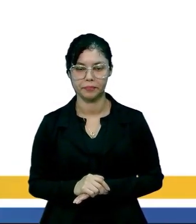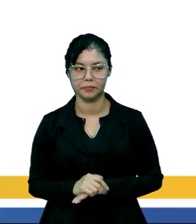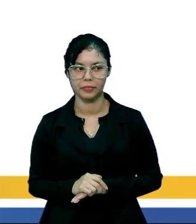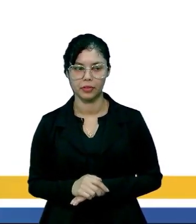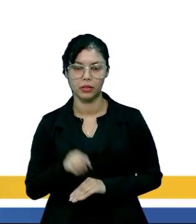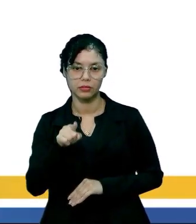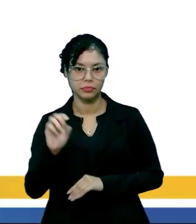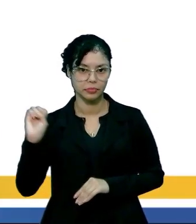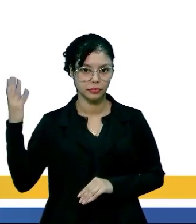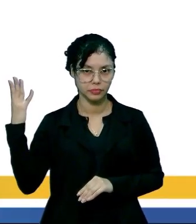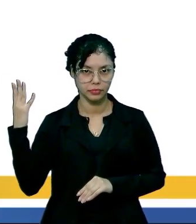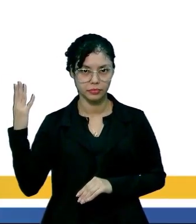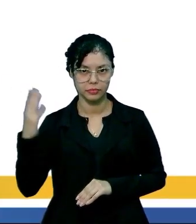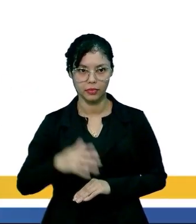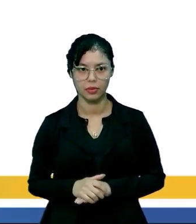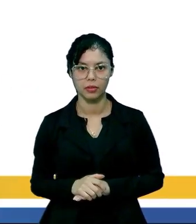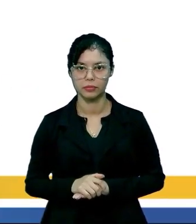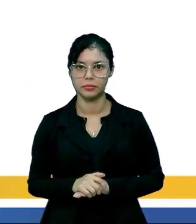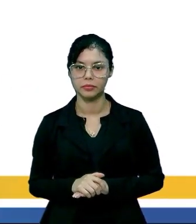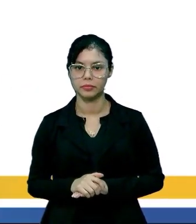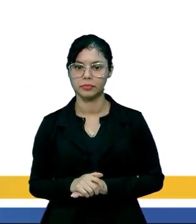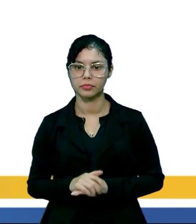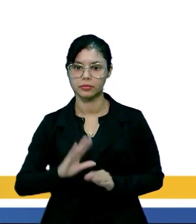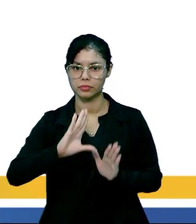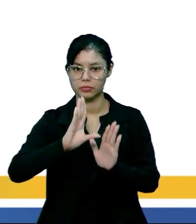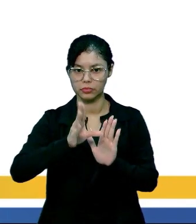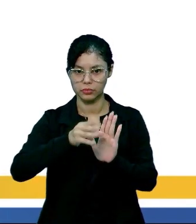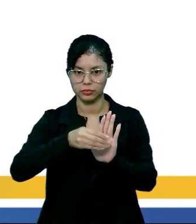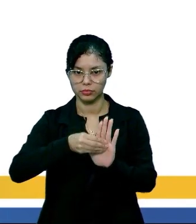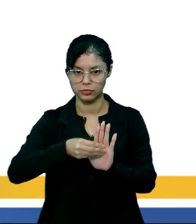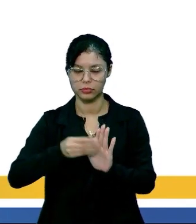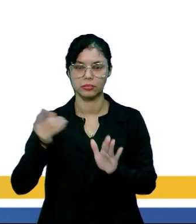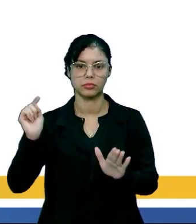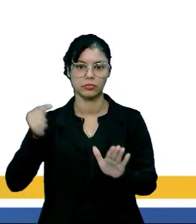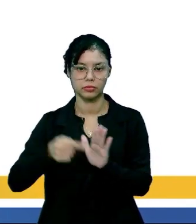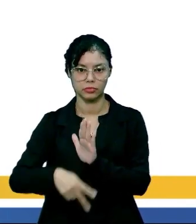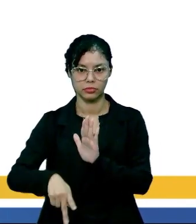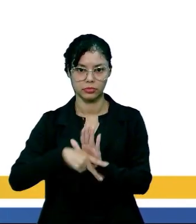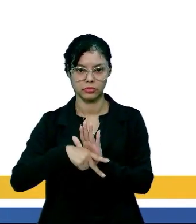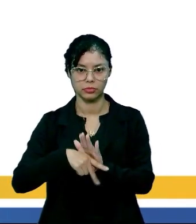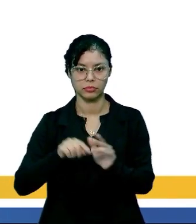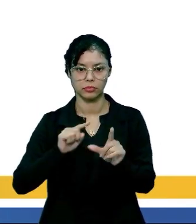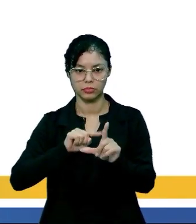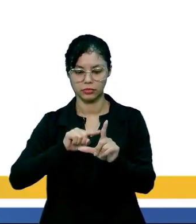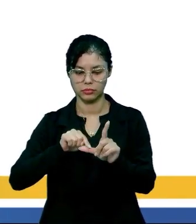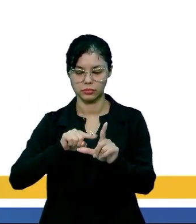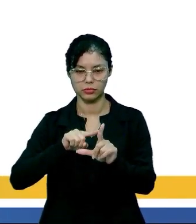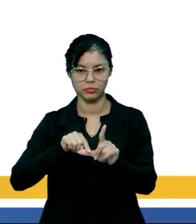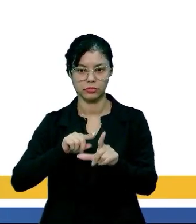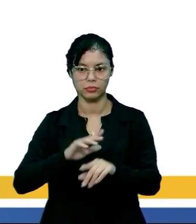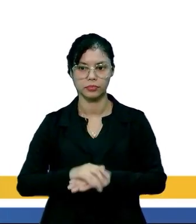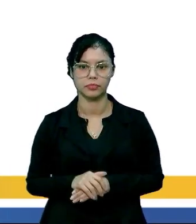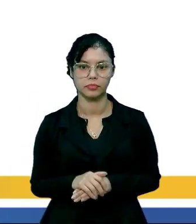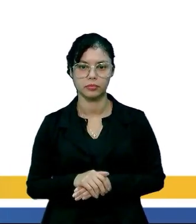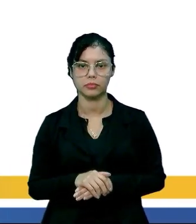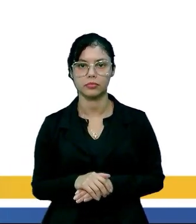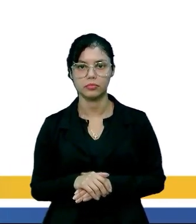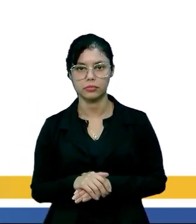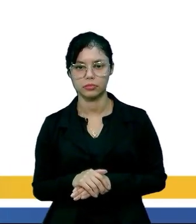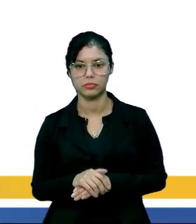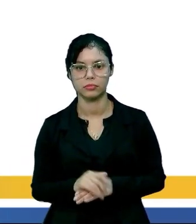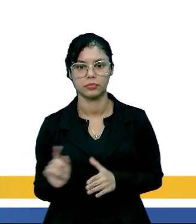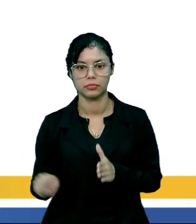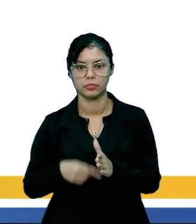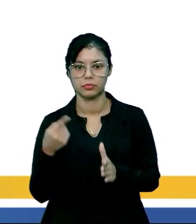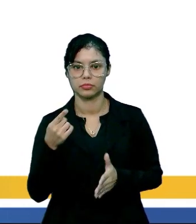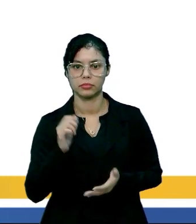Então, nesse caso aí, pessoal, a gente só coloca ali dentro do gráfico, tá? Olha aí, o primeiro